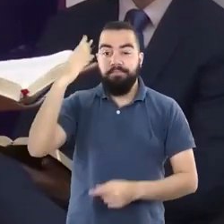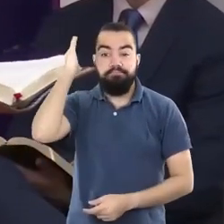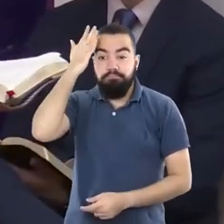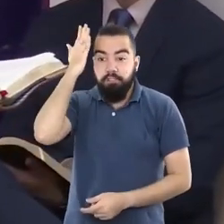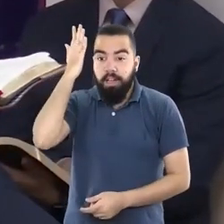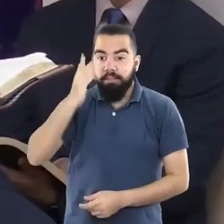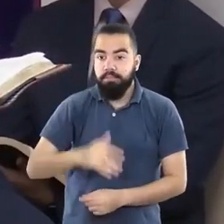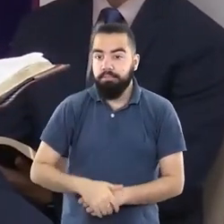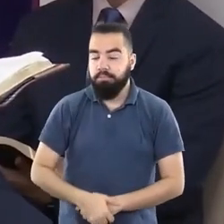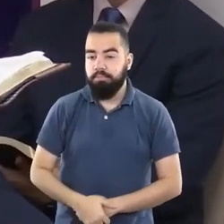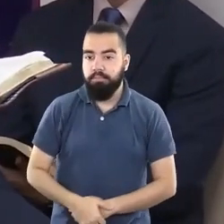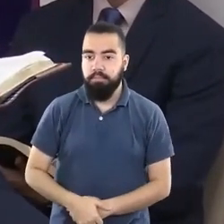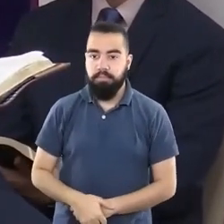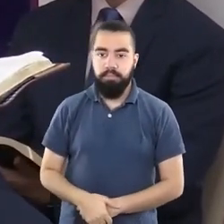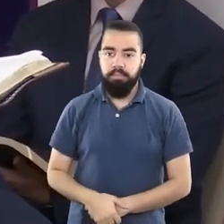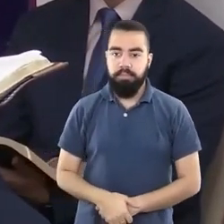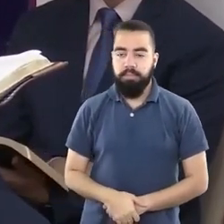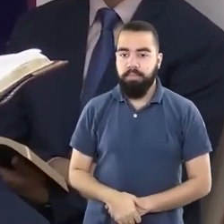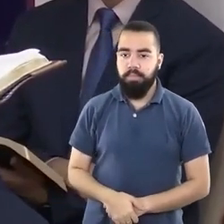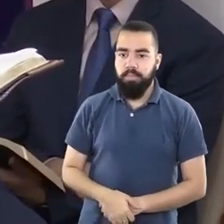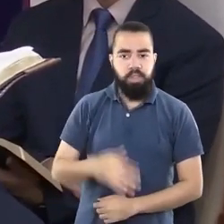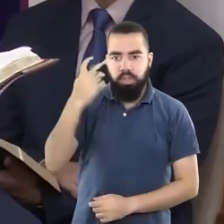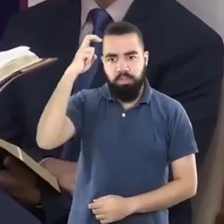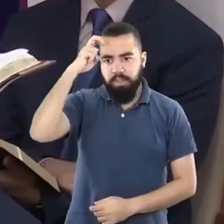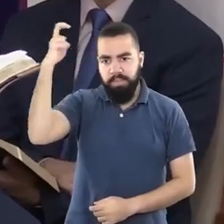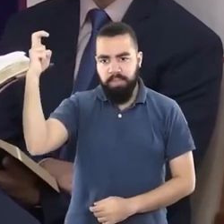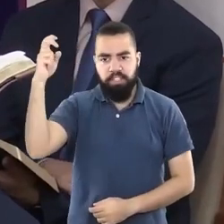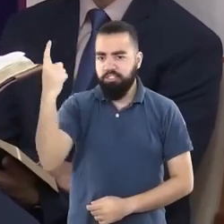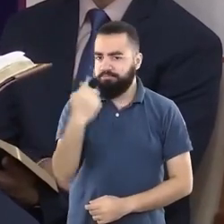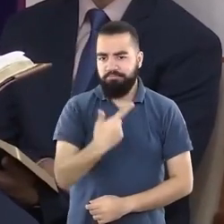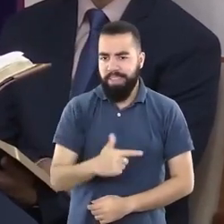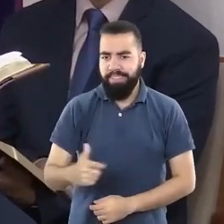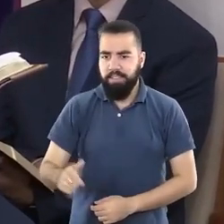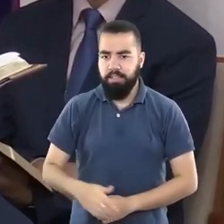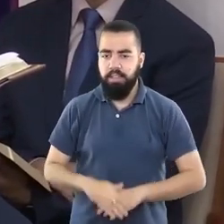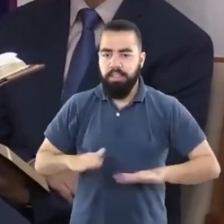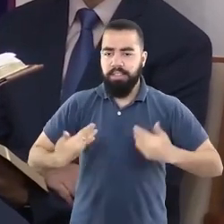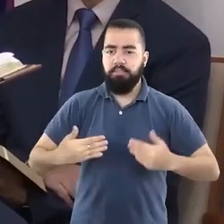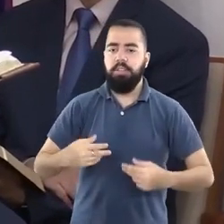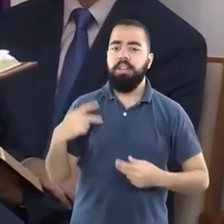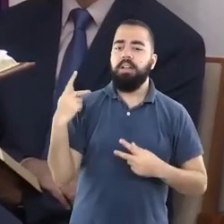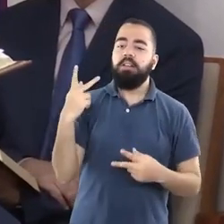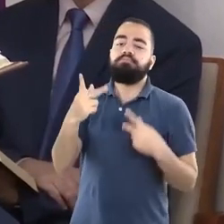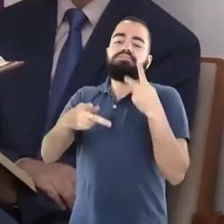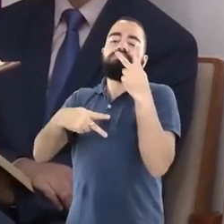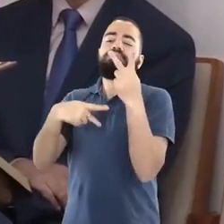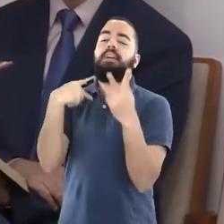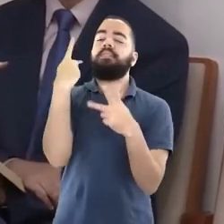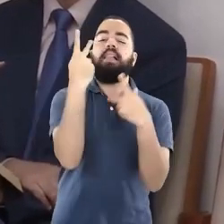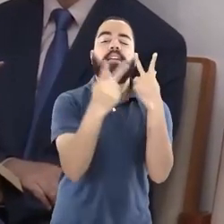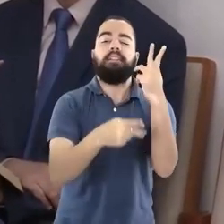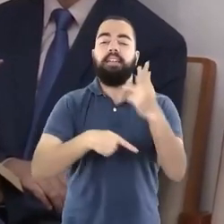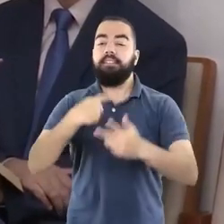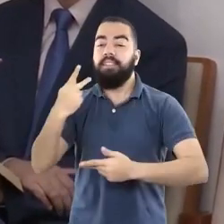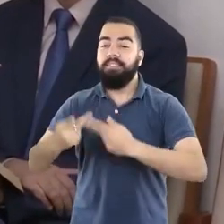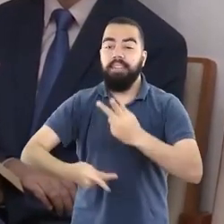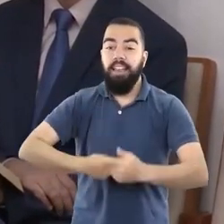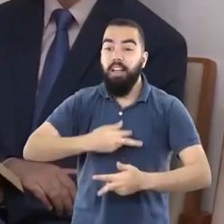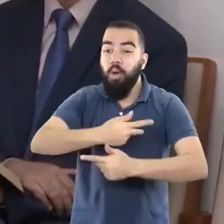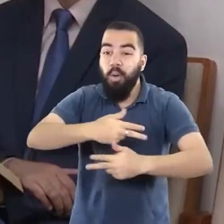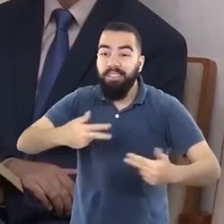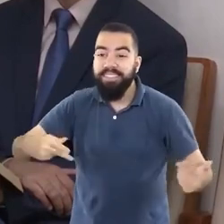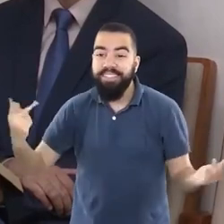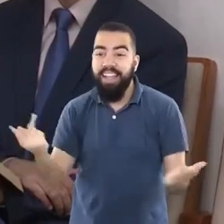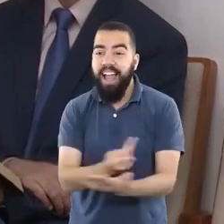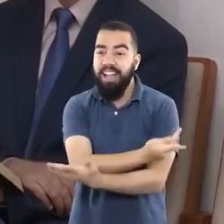é que não se dobra. O que você sabe é quase nada diante do que você não